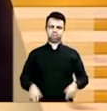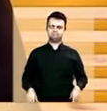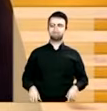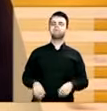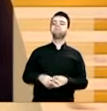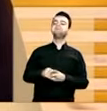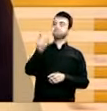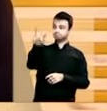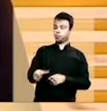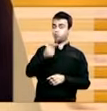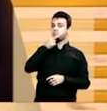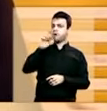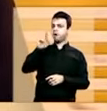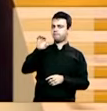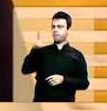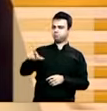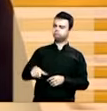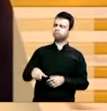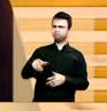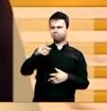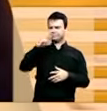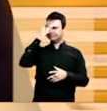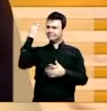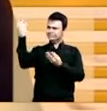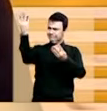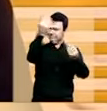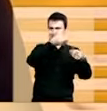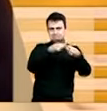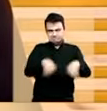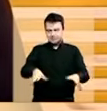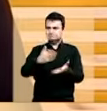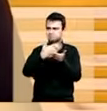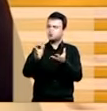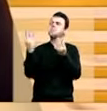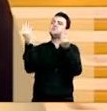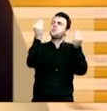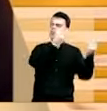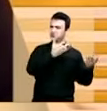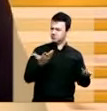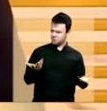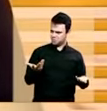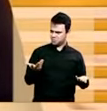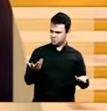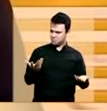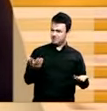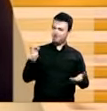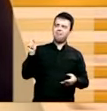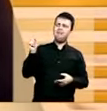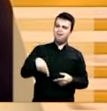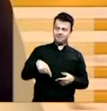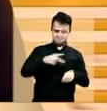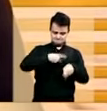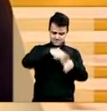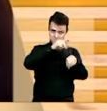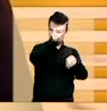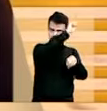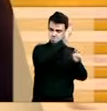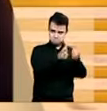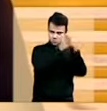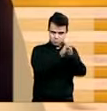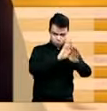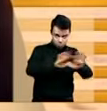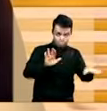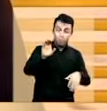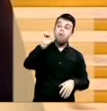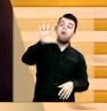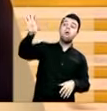desperdício todo na tua experiência, nas suas pesquisas, é um privilégio, é uma má educação só dos países